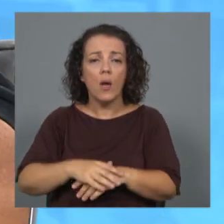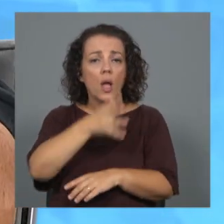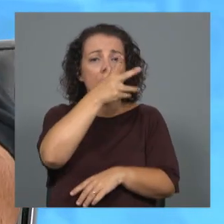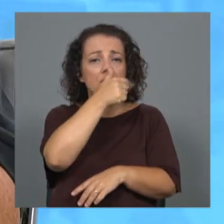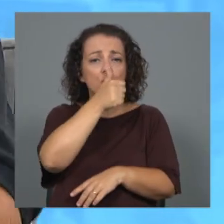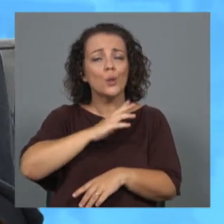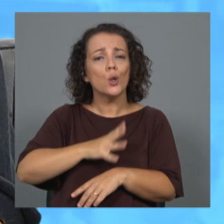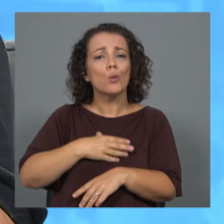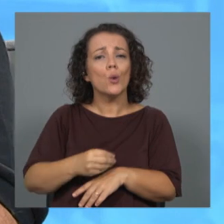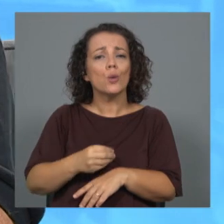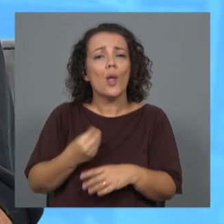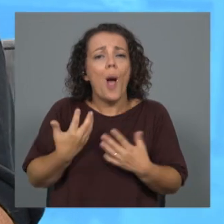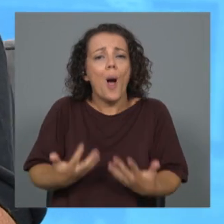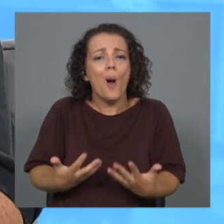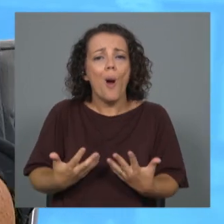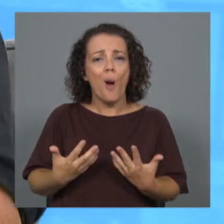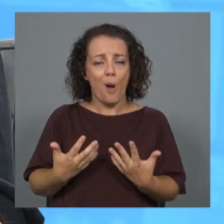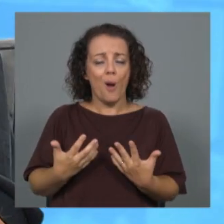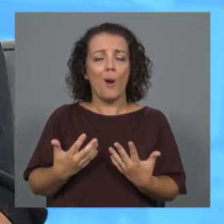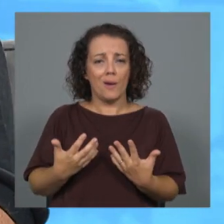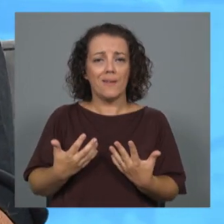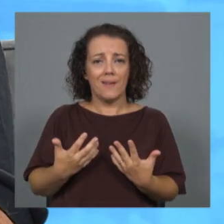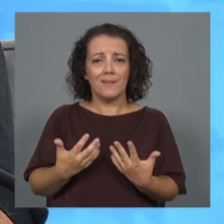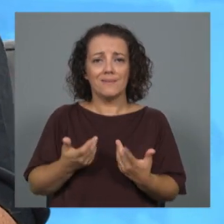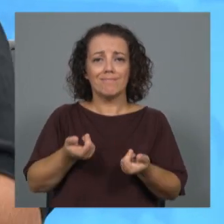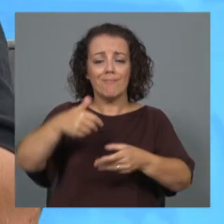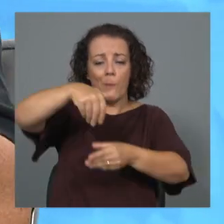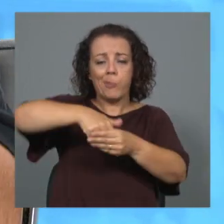está organizado por poderosos,